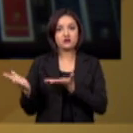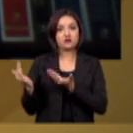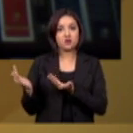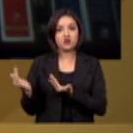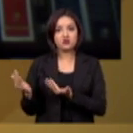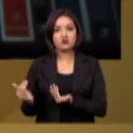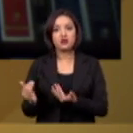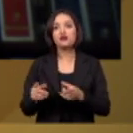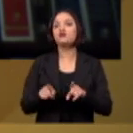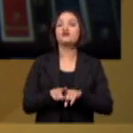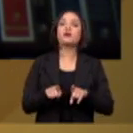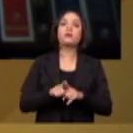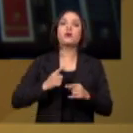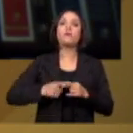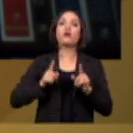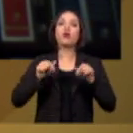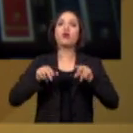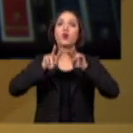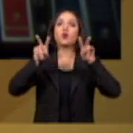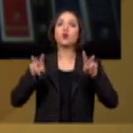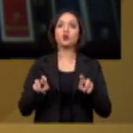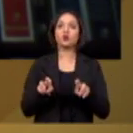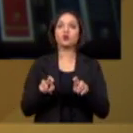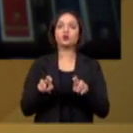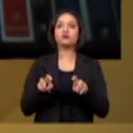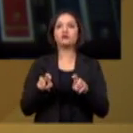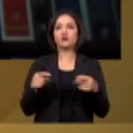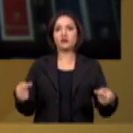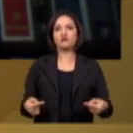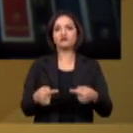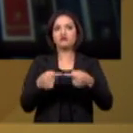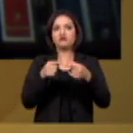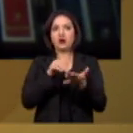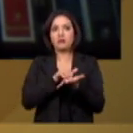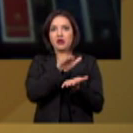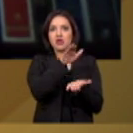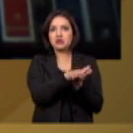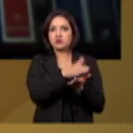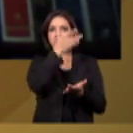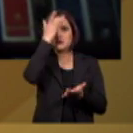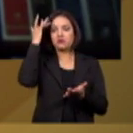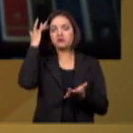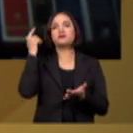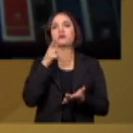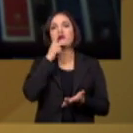adolescente se tratar de matéria concernente a expulsão dos